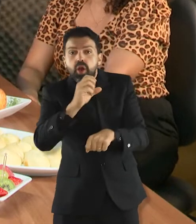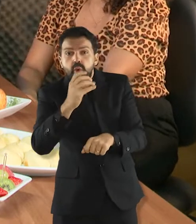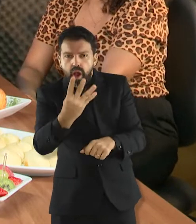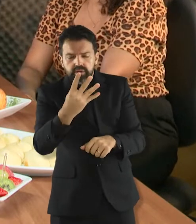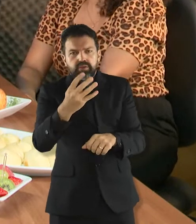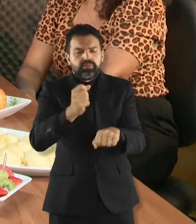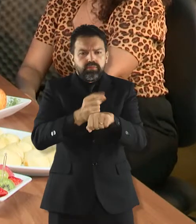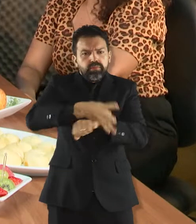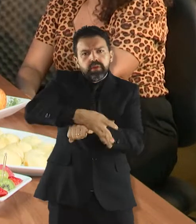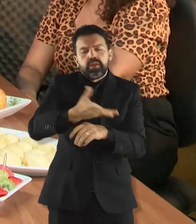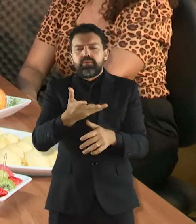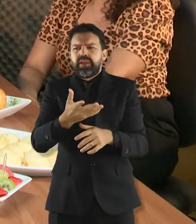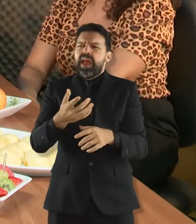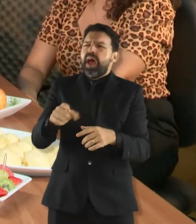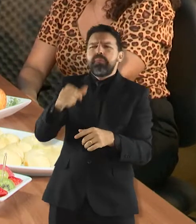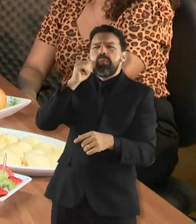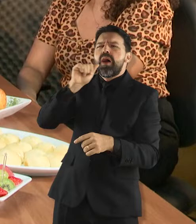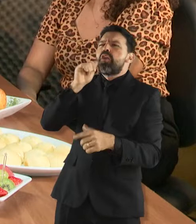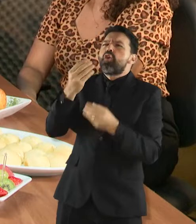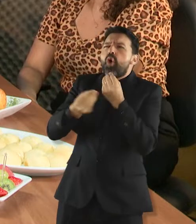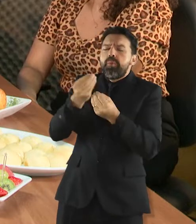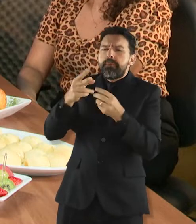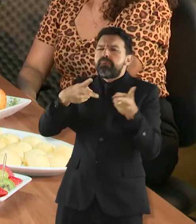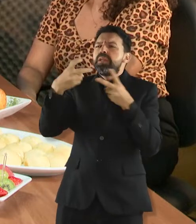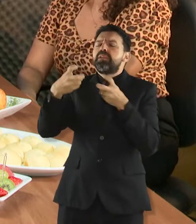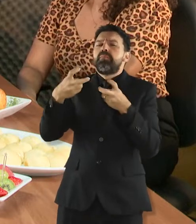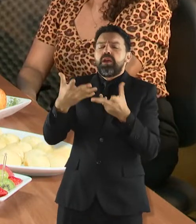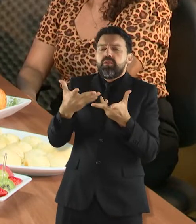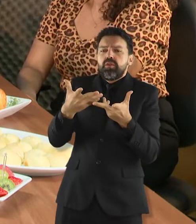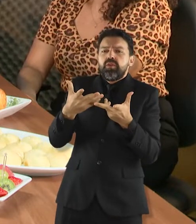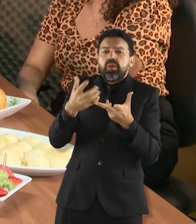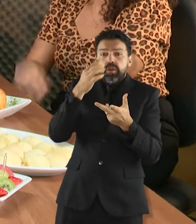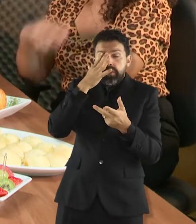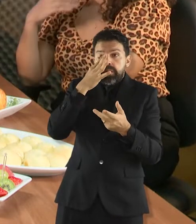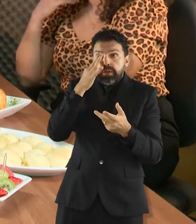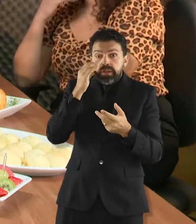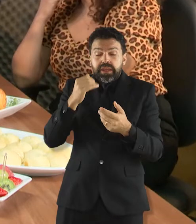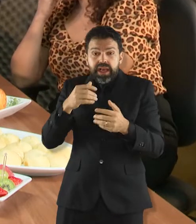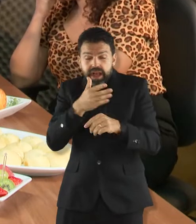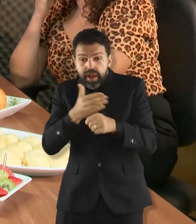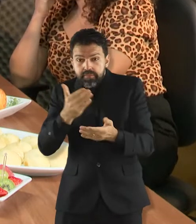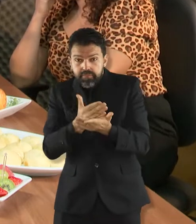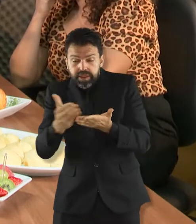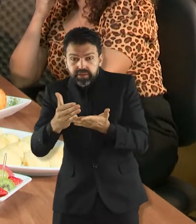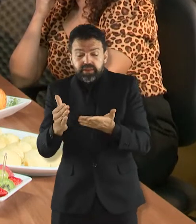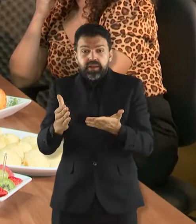caminhando por um caminho diferente e tá dando certo. Mulher, eu nem sei se ela já se tocou. Será, minha amiga?